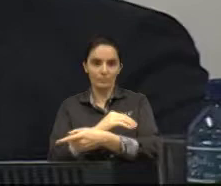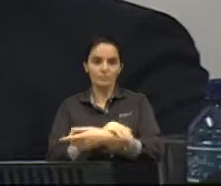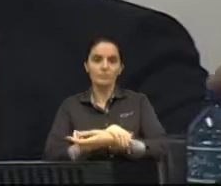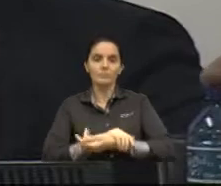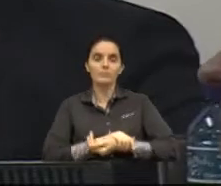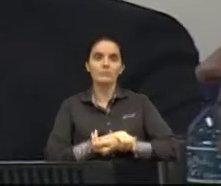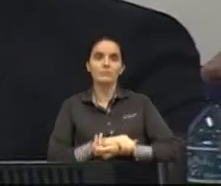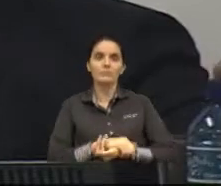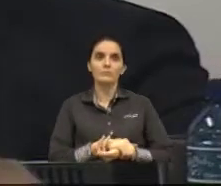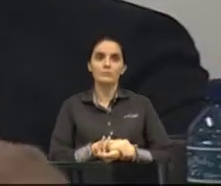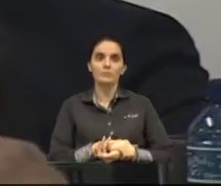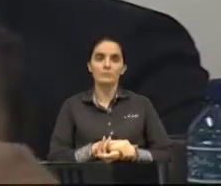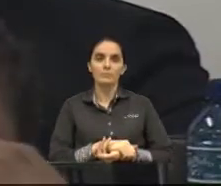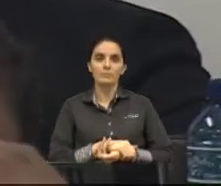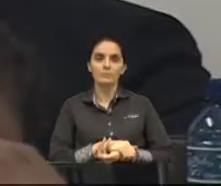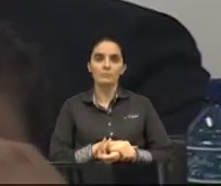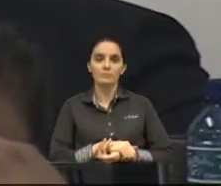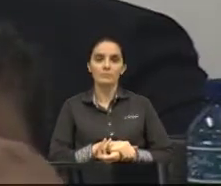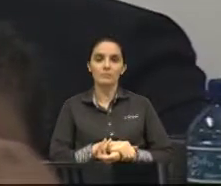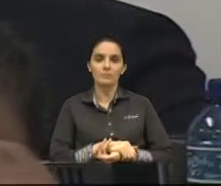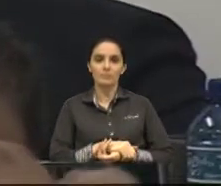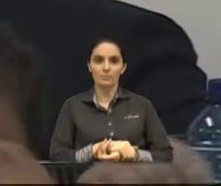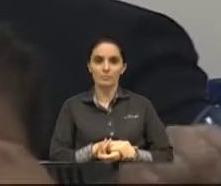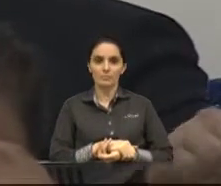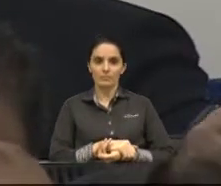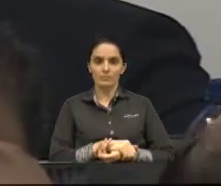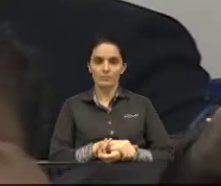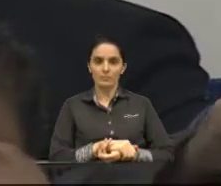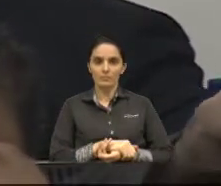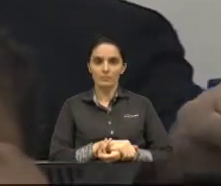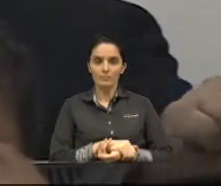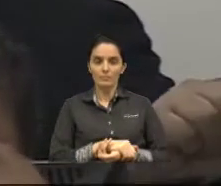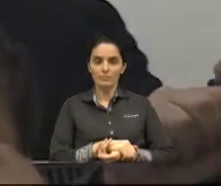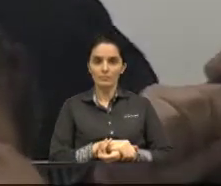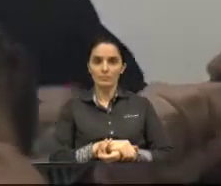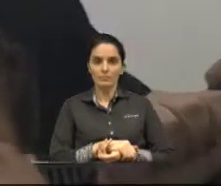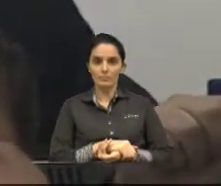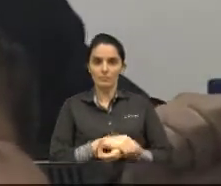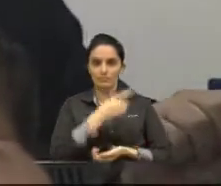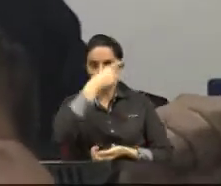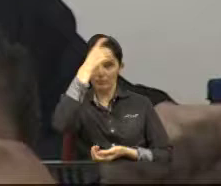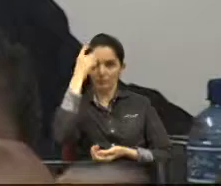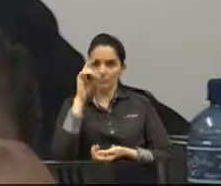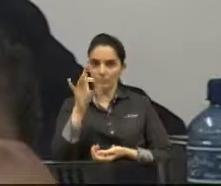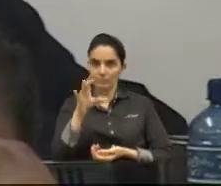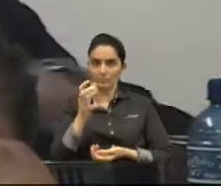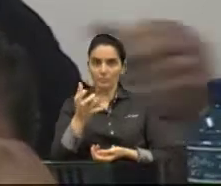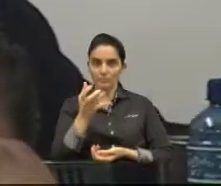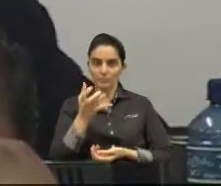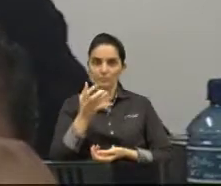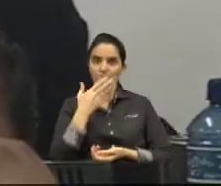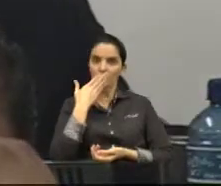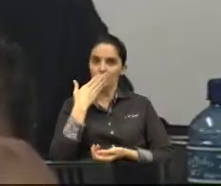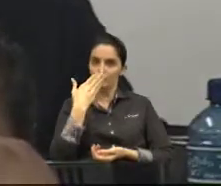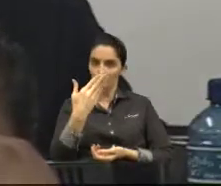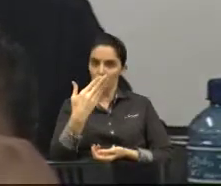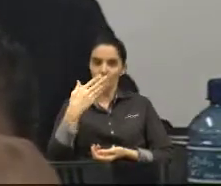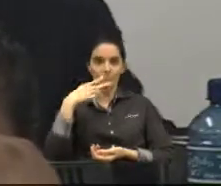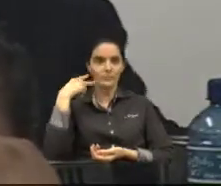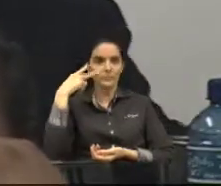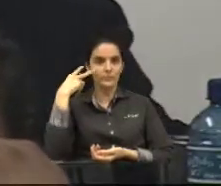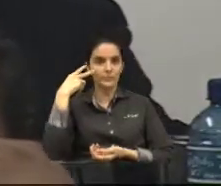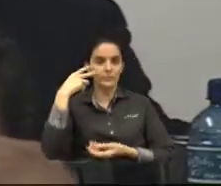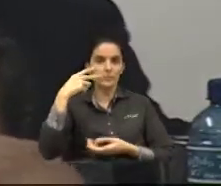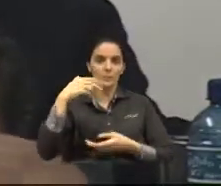Júnior, o Emerson e a Andréia. Bom, eu gostaria de pedir aos nobres vereadores